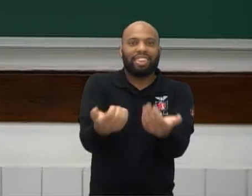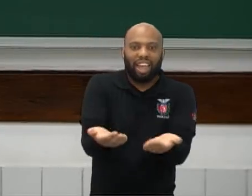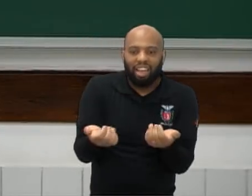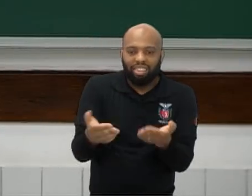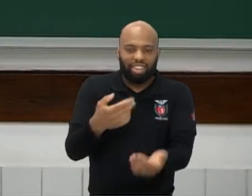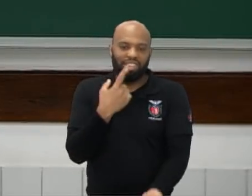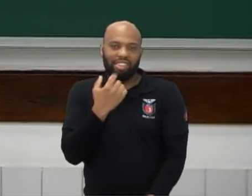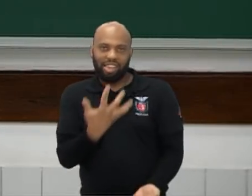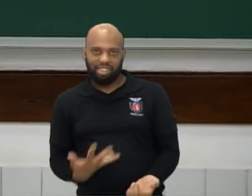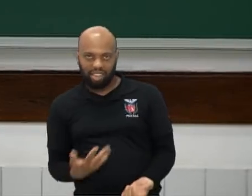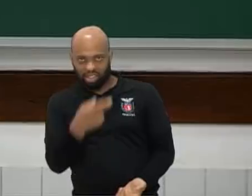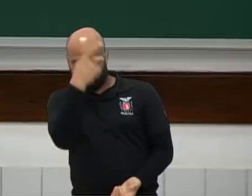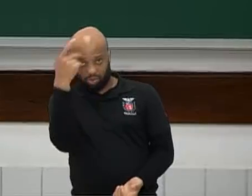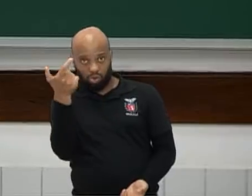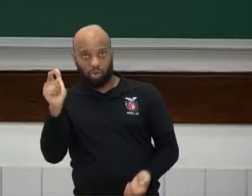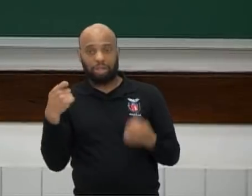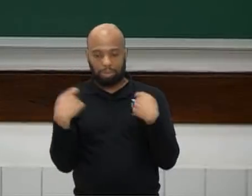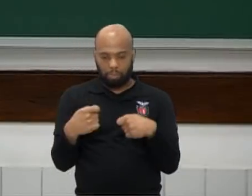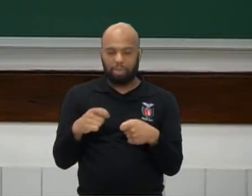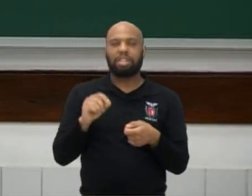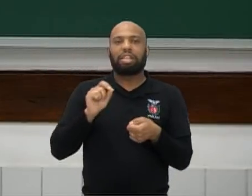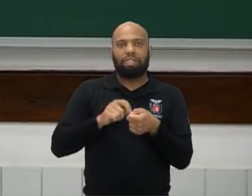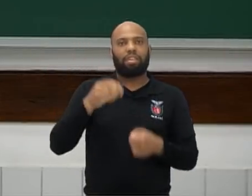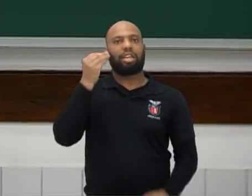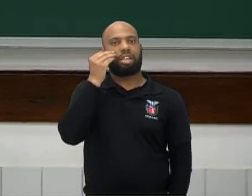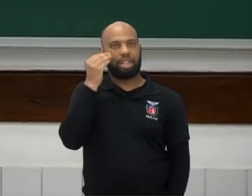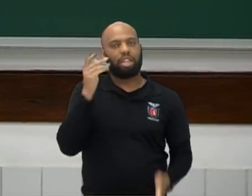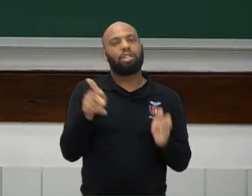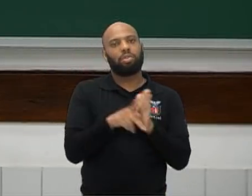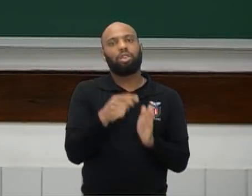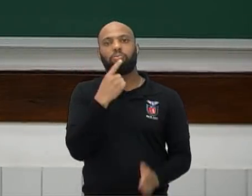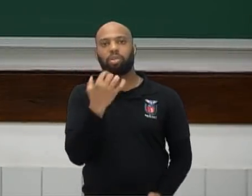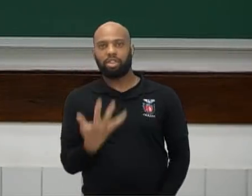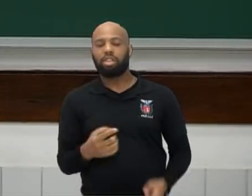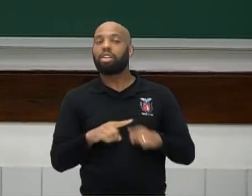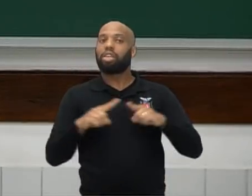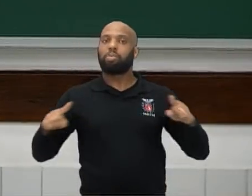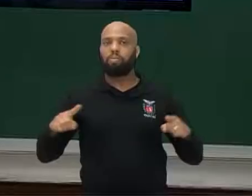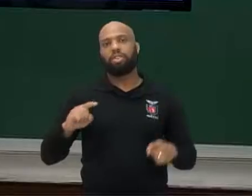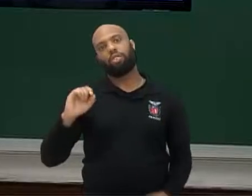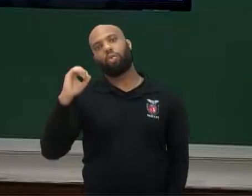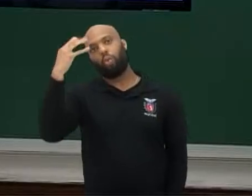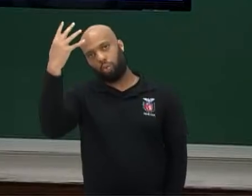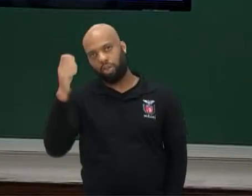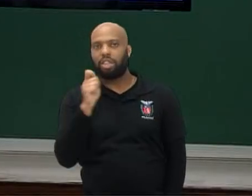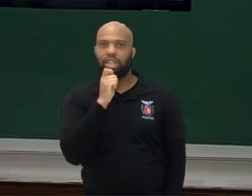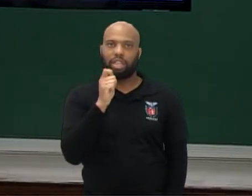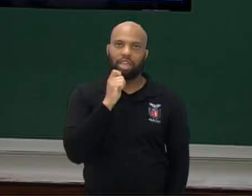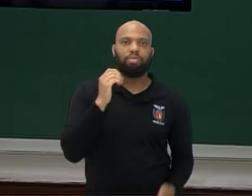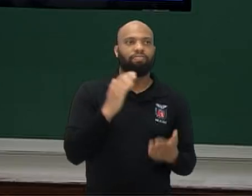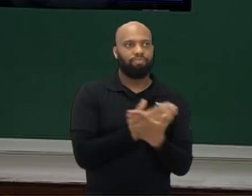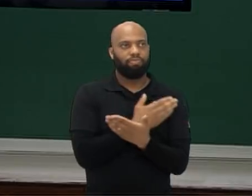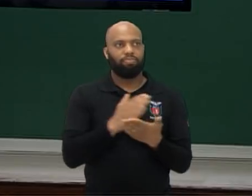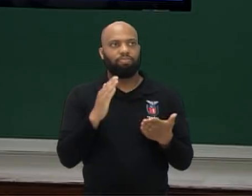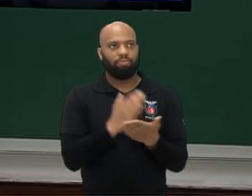vários testes antes de ser utilizado numa pessoa. Mas ainda acontecem